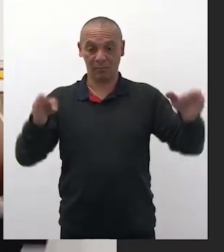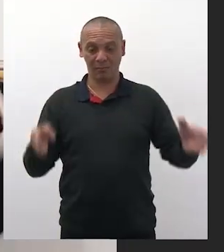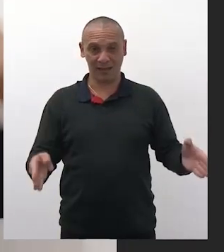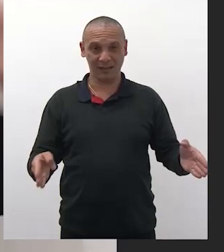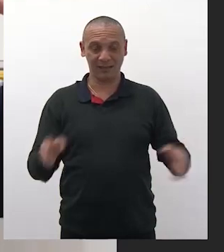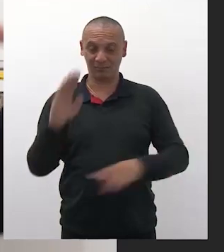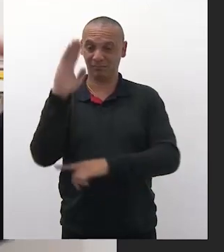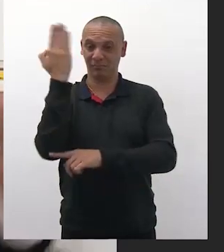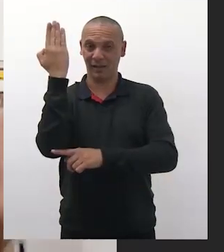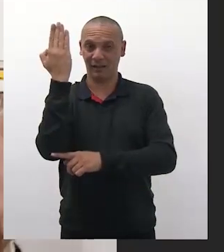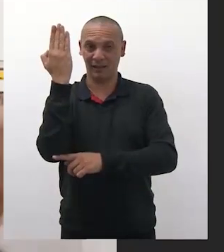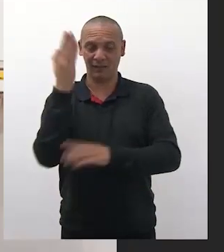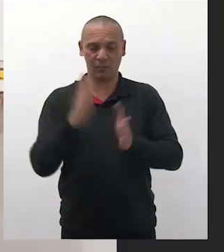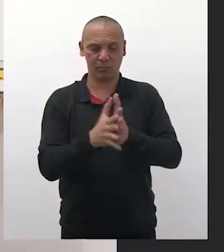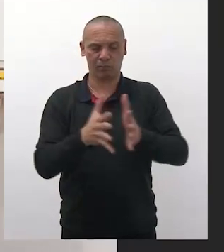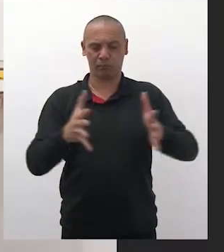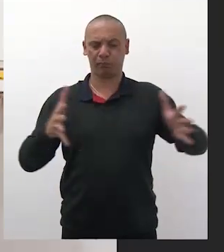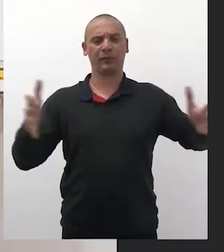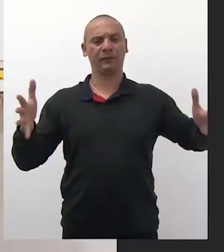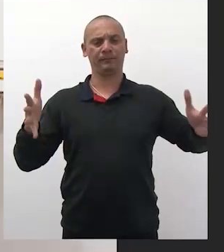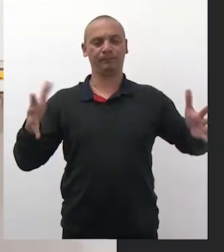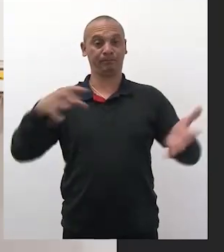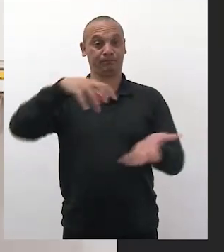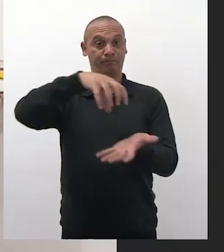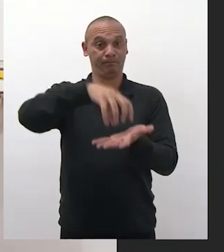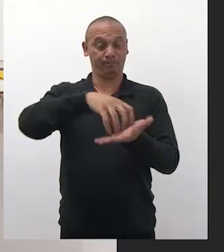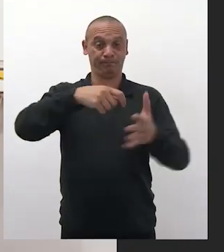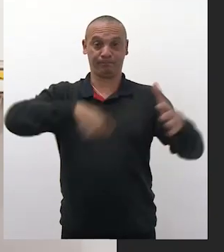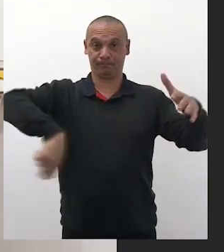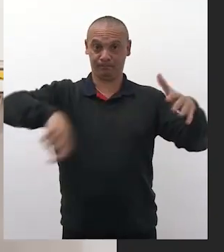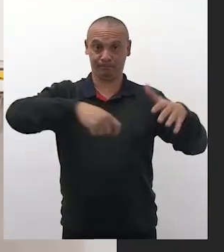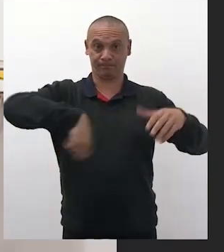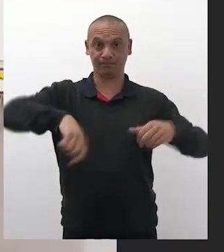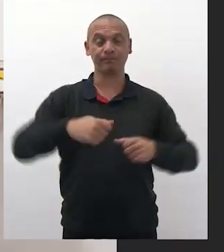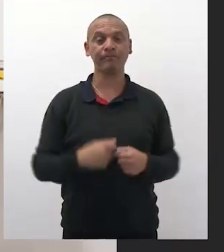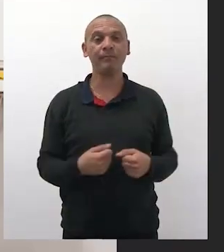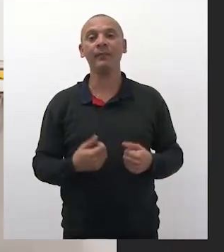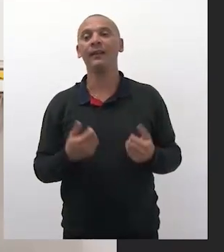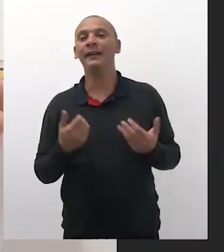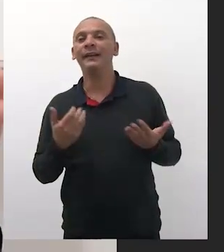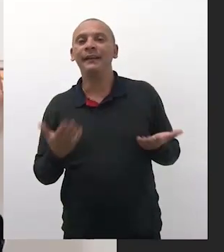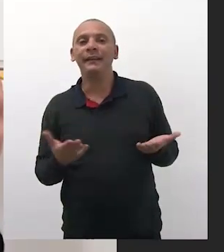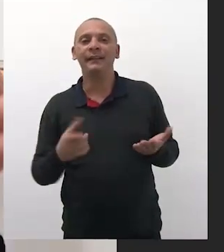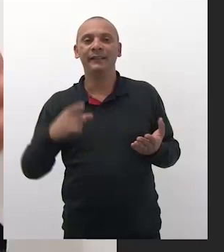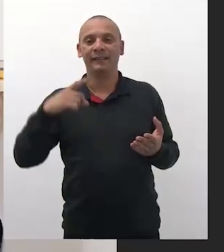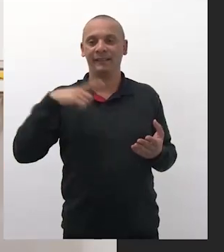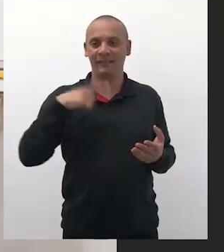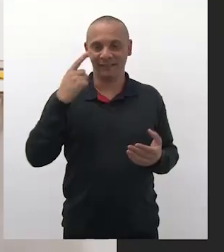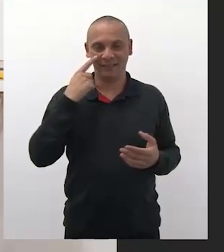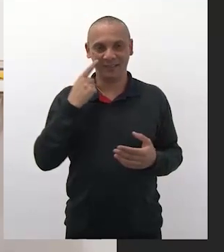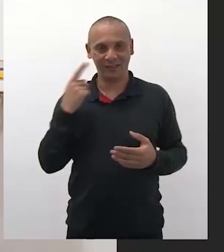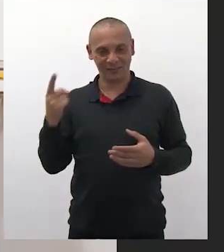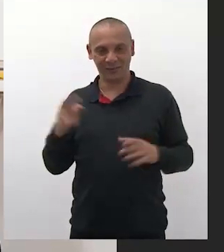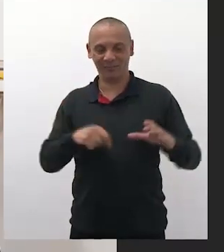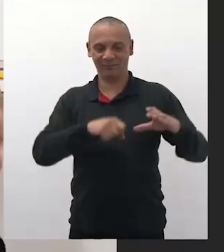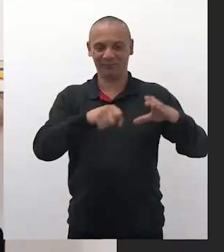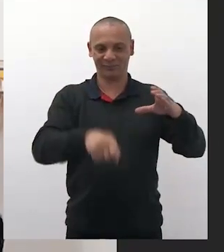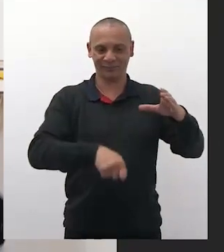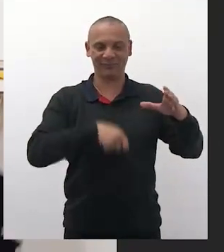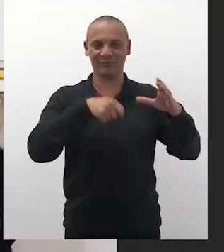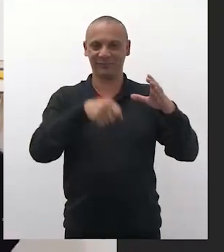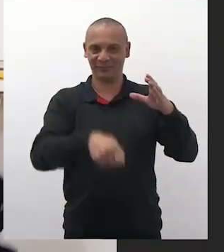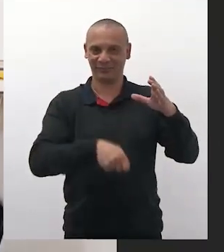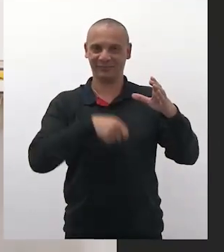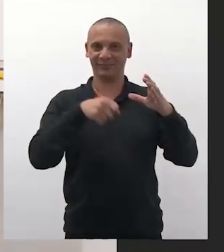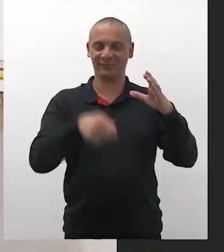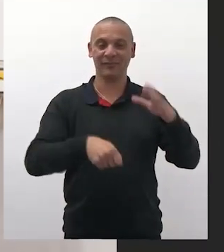no centro ali da cozinha. E nesse centro da cozinha ficava esse objeto aqui, não é esse objeto, né?